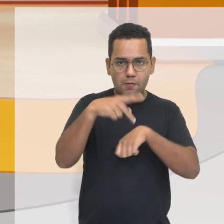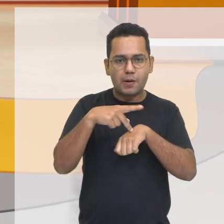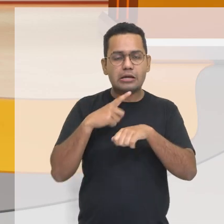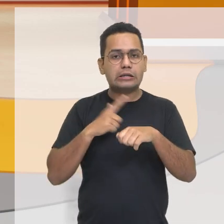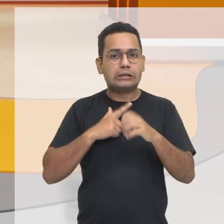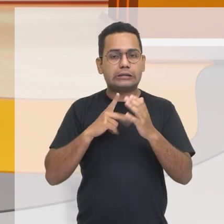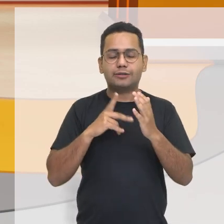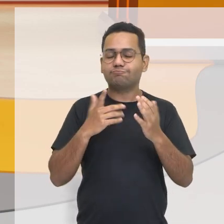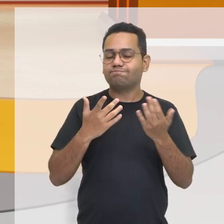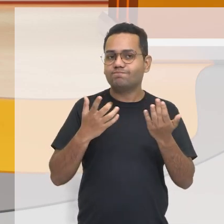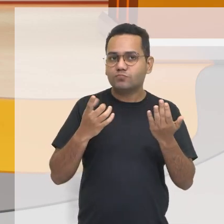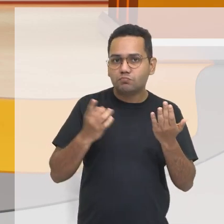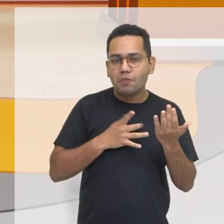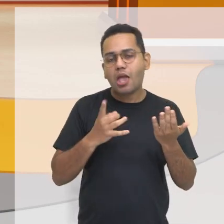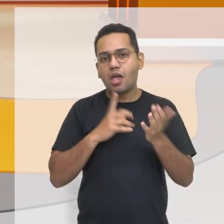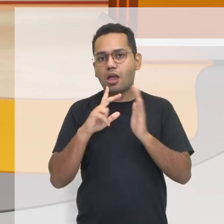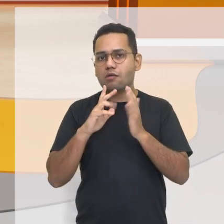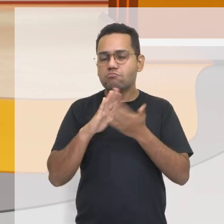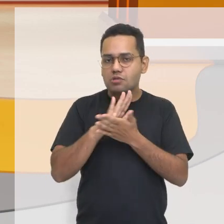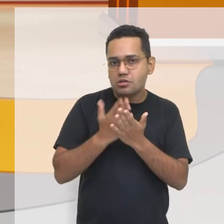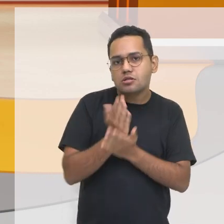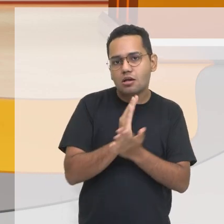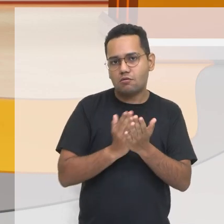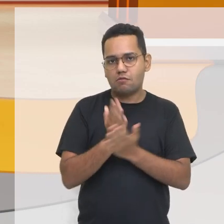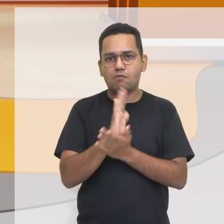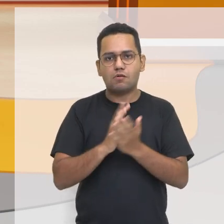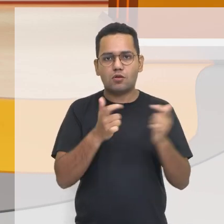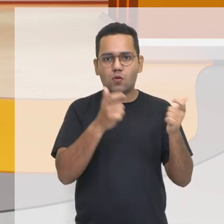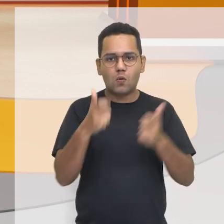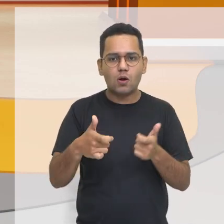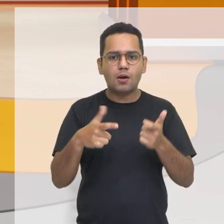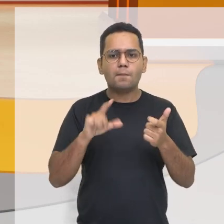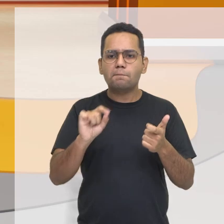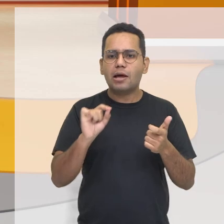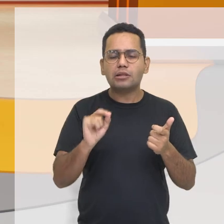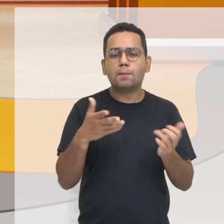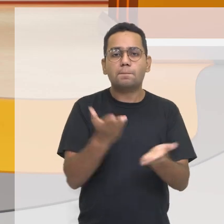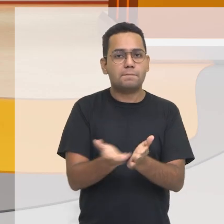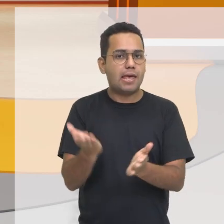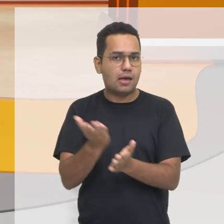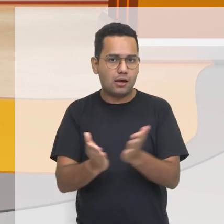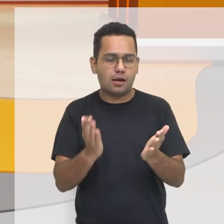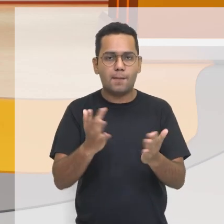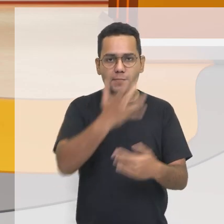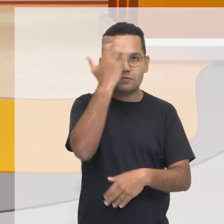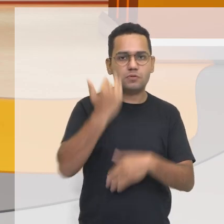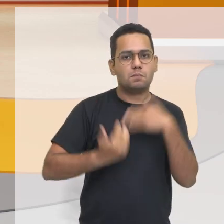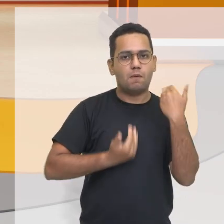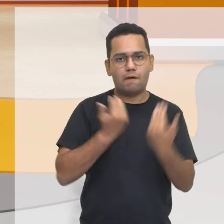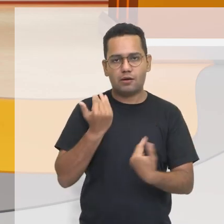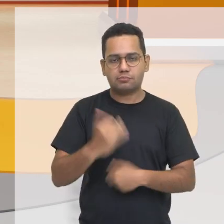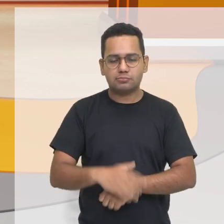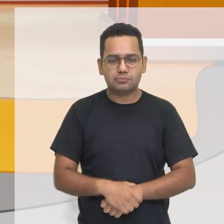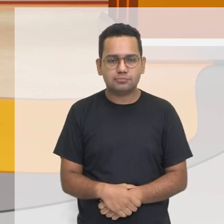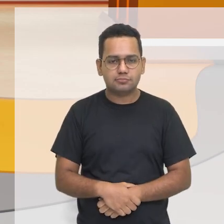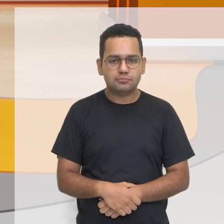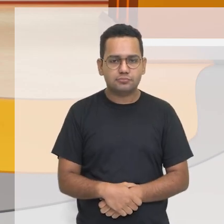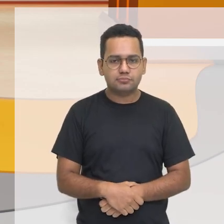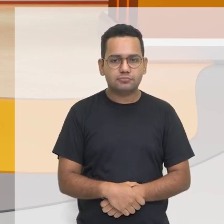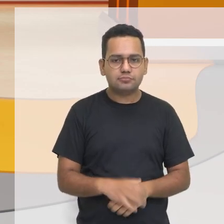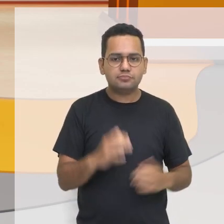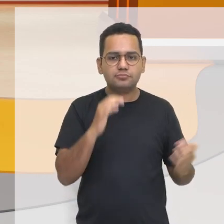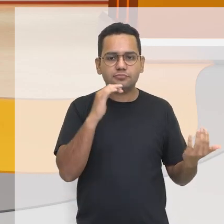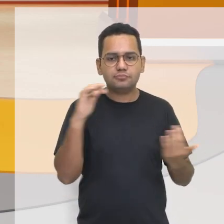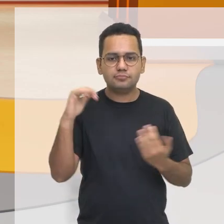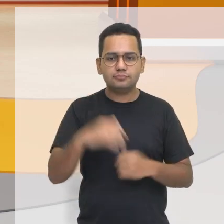causa instável, ocasionando ali perdas para todos os lados, principalmente para a população civil. Vamos agora